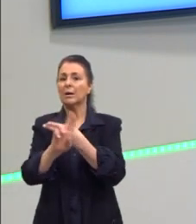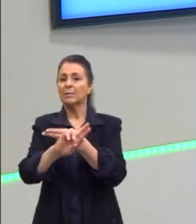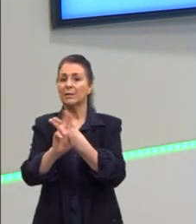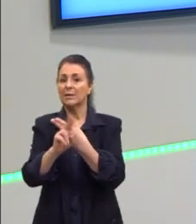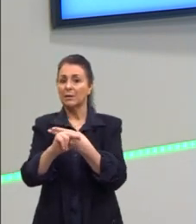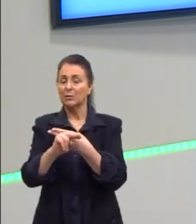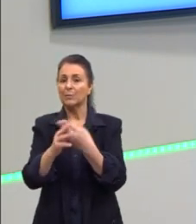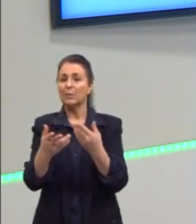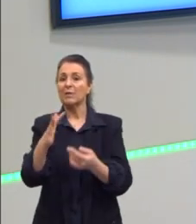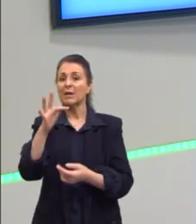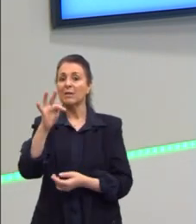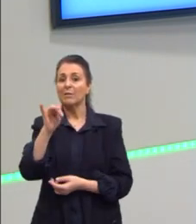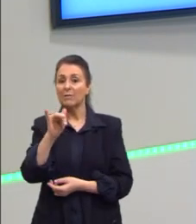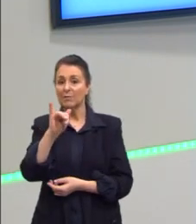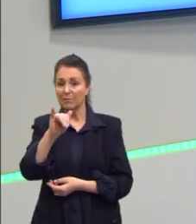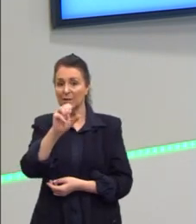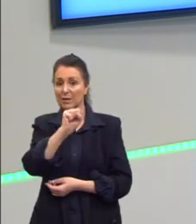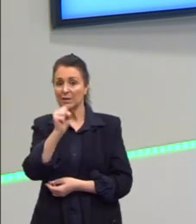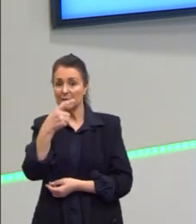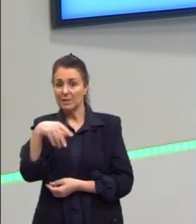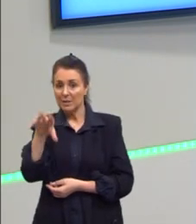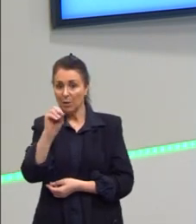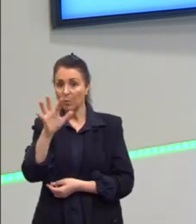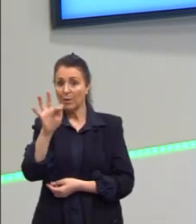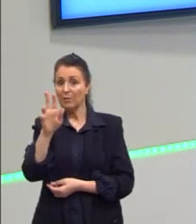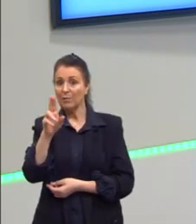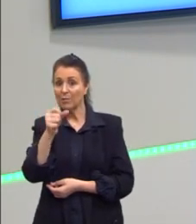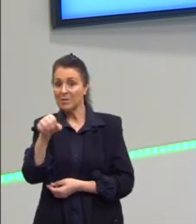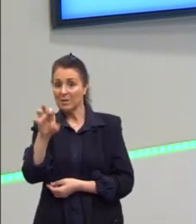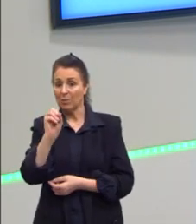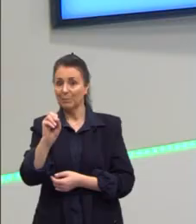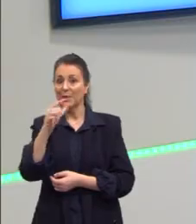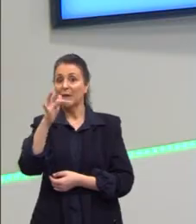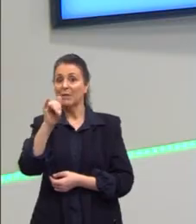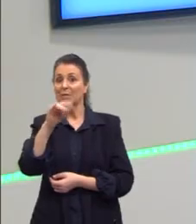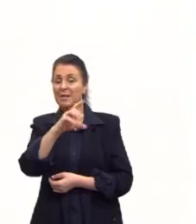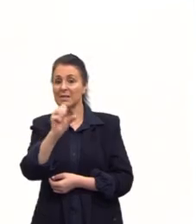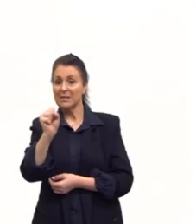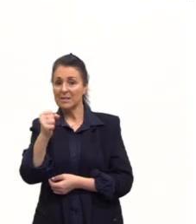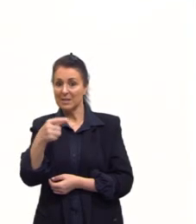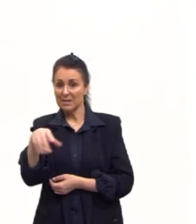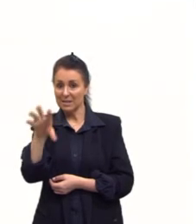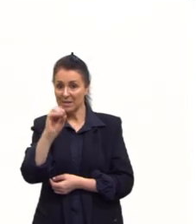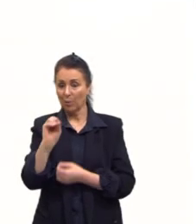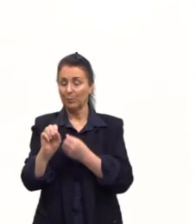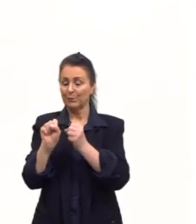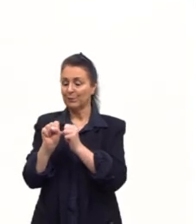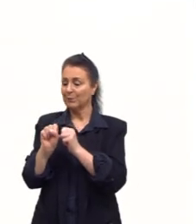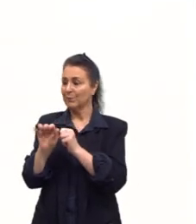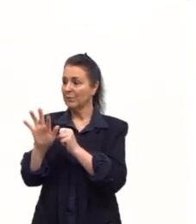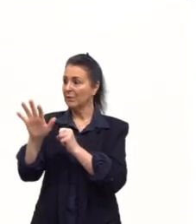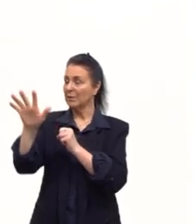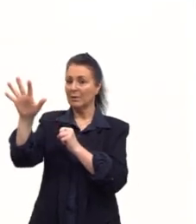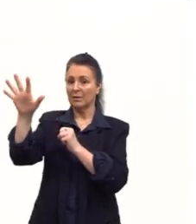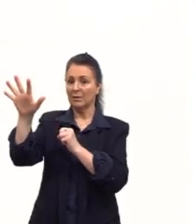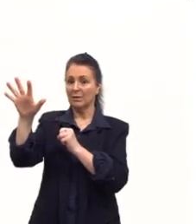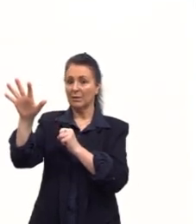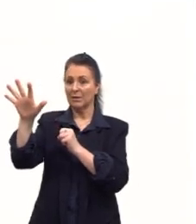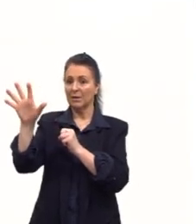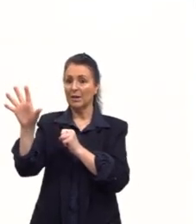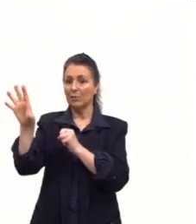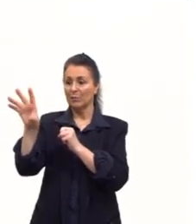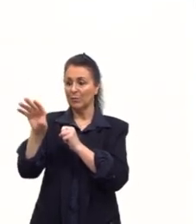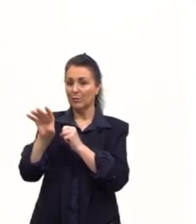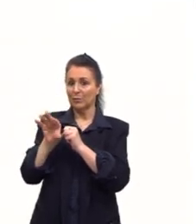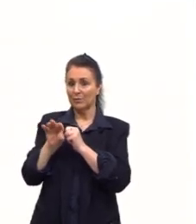ficção e da fusão nuclear tá esses métodos são os métodos utilizados nessas essas duas